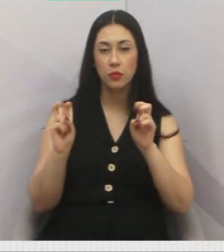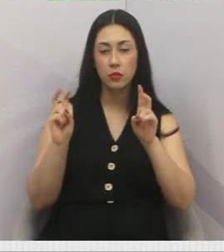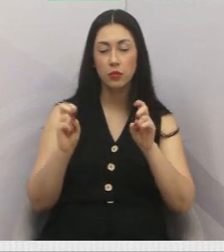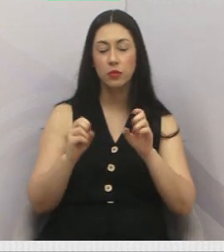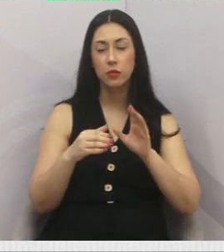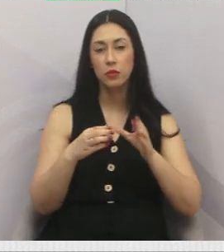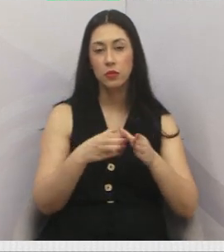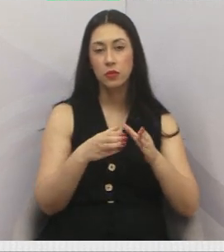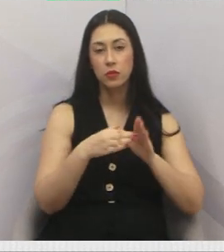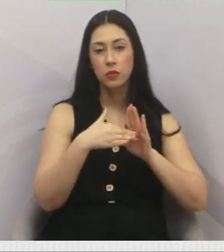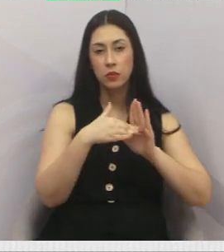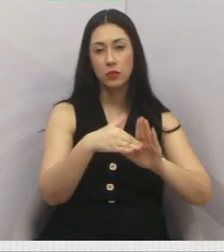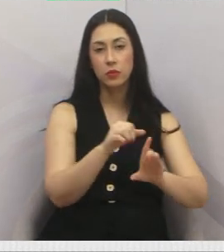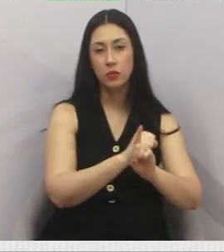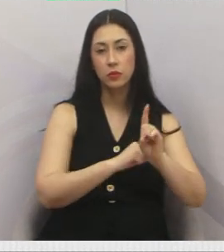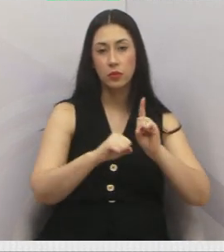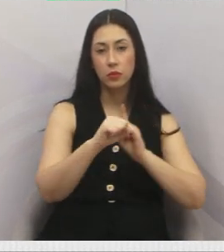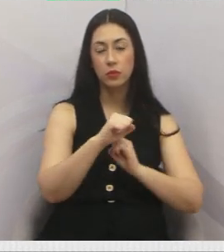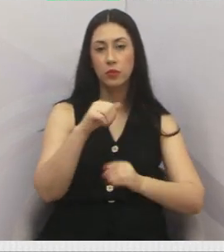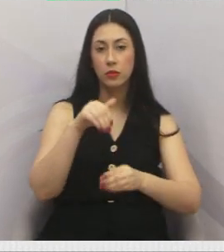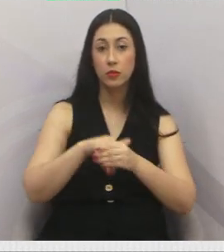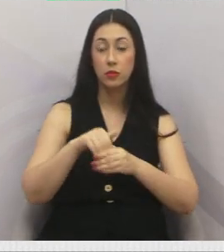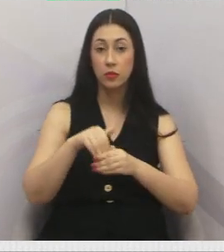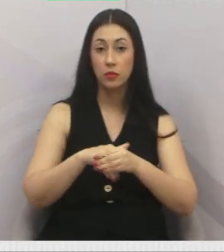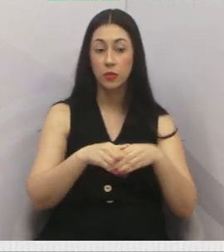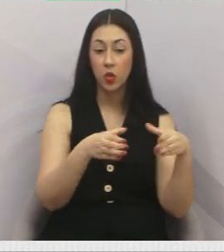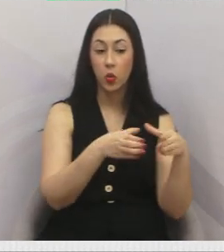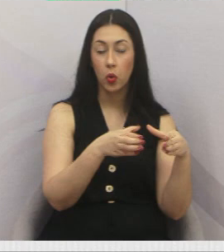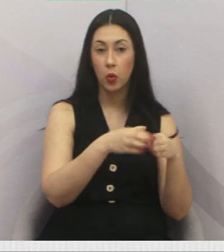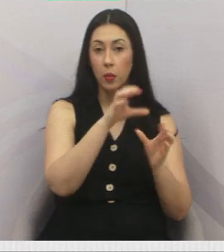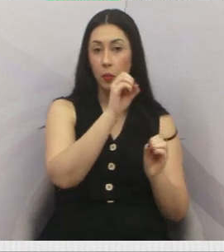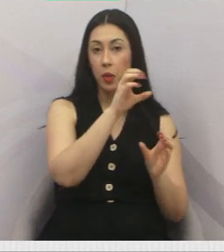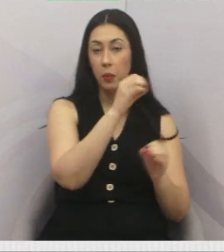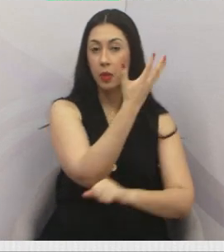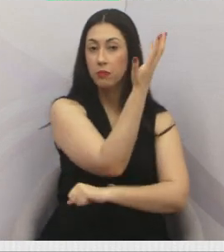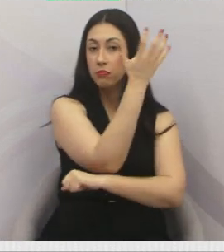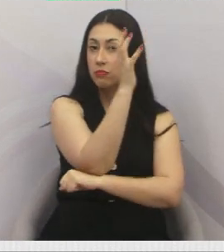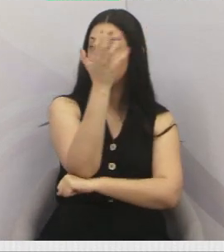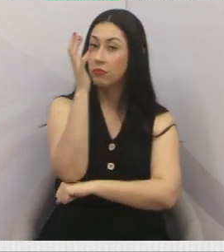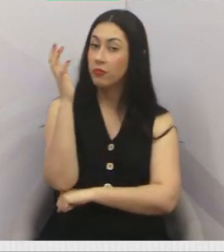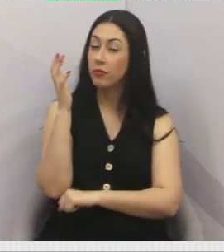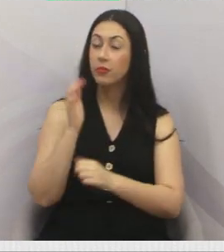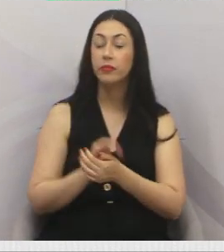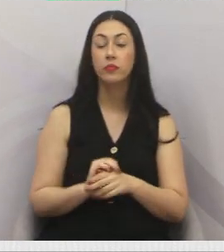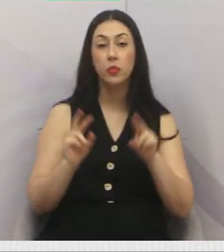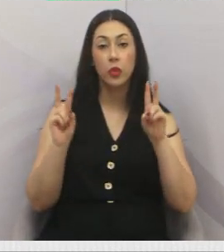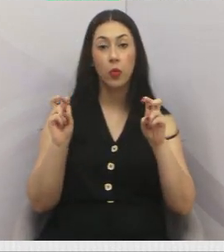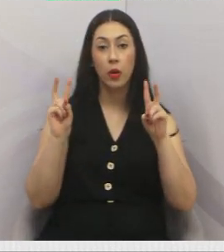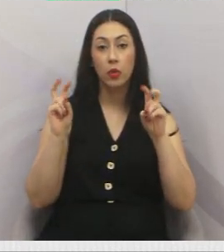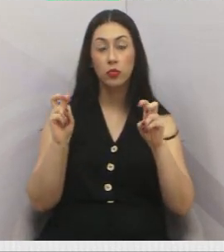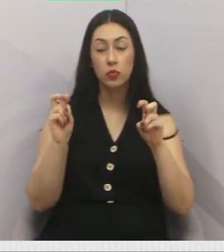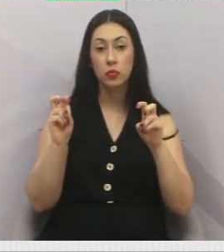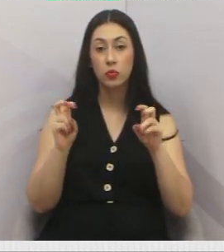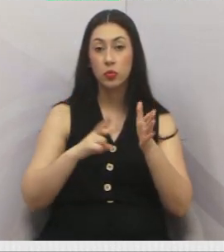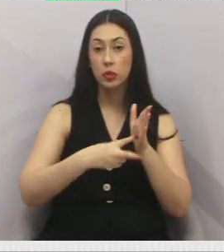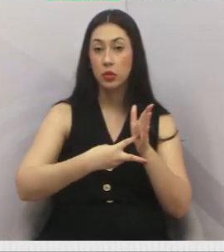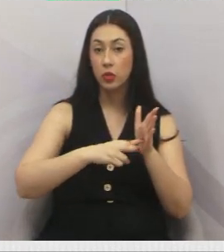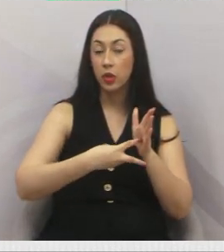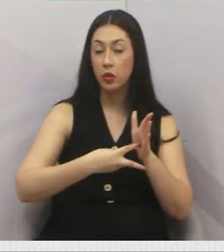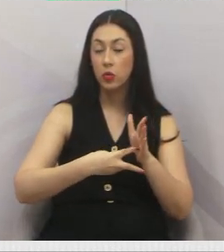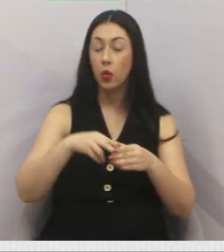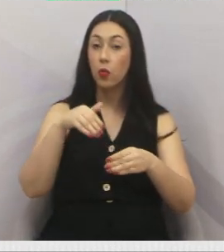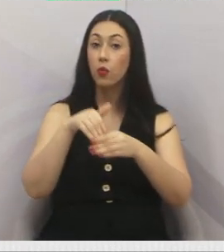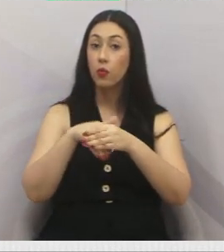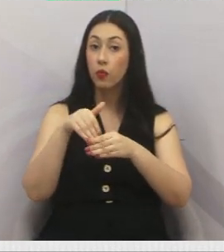Segmento Movimentos Populares, um voto para Núcleo de Alfabetização Ecológica. Segmento Entidade de Classe Sindical,